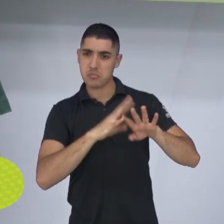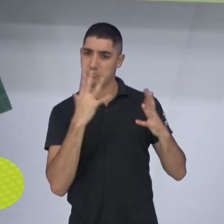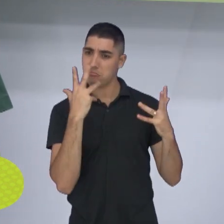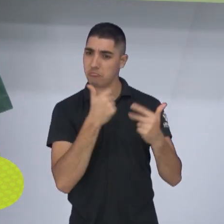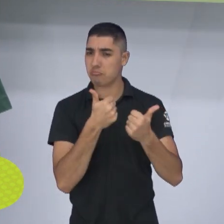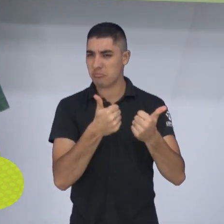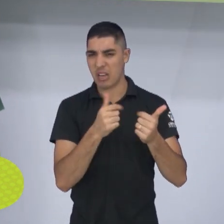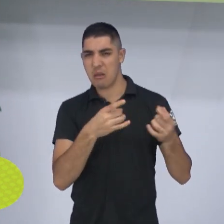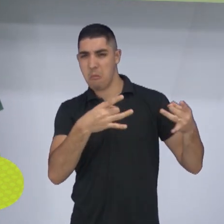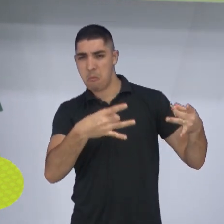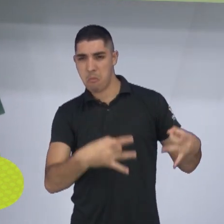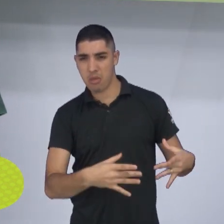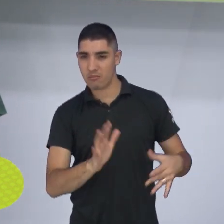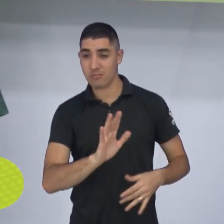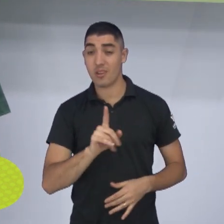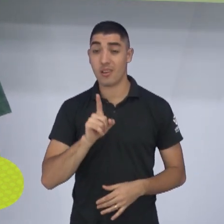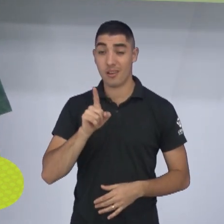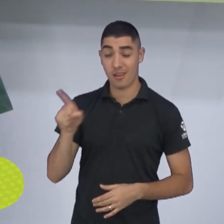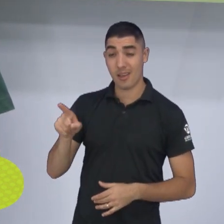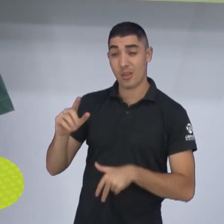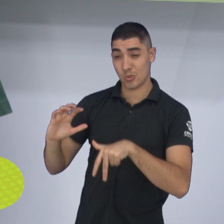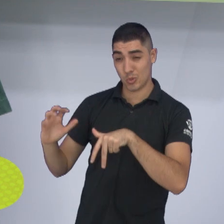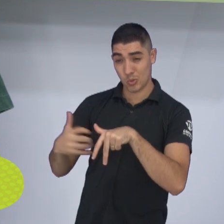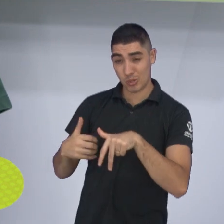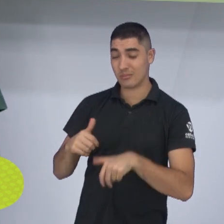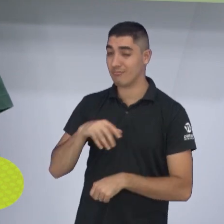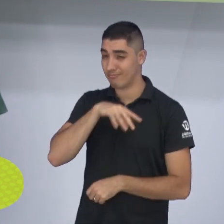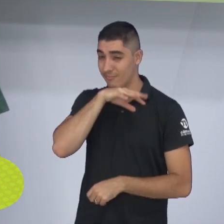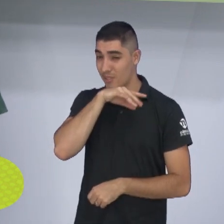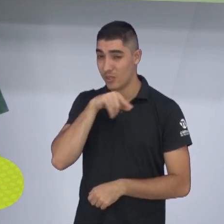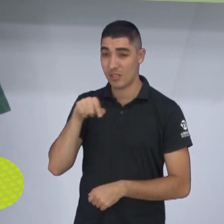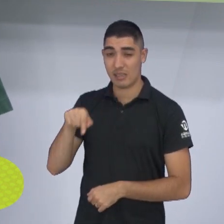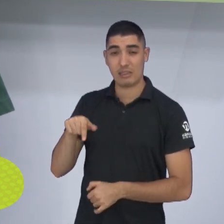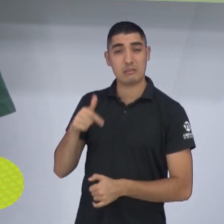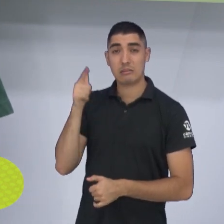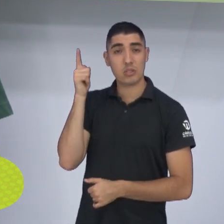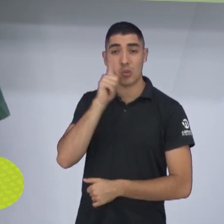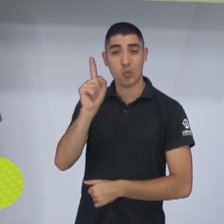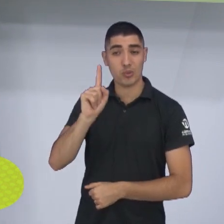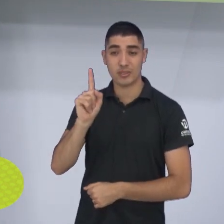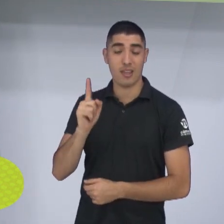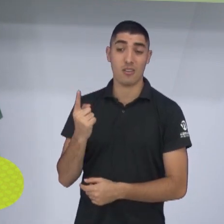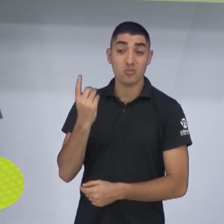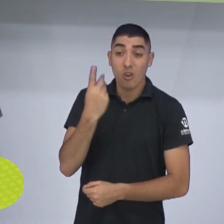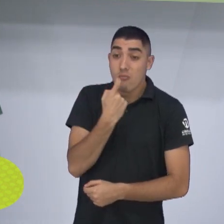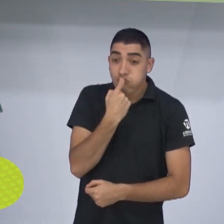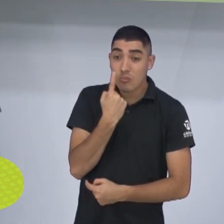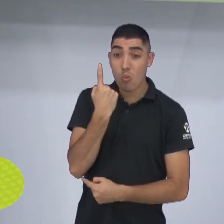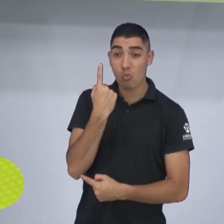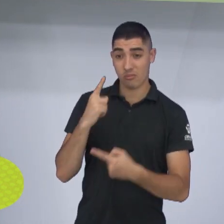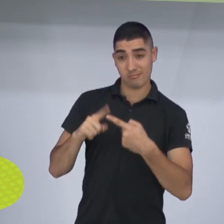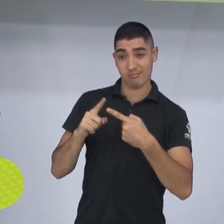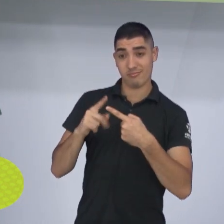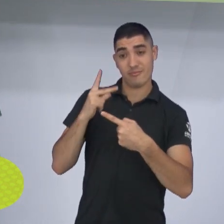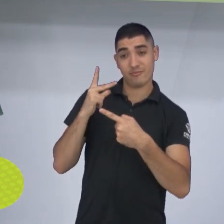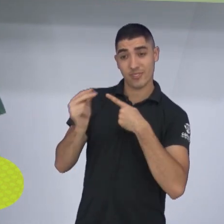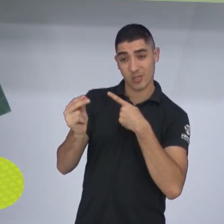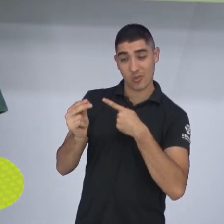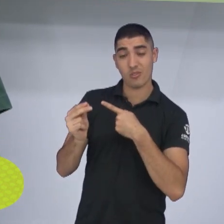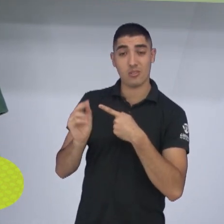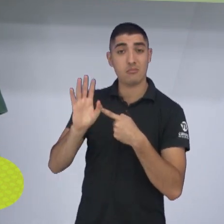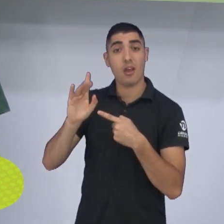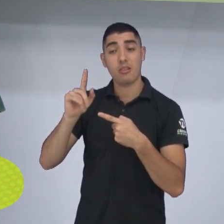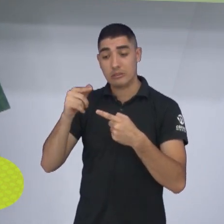não. Largado quem está mesmo é o Joseense, que não está conseguindo engrenar uma vitória, quer dizer, conseguiu uma vitória na rodada passada, mas